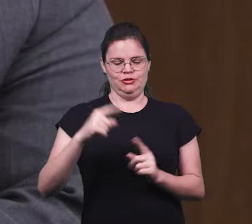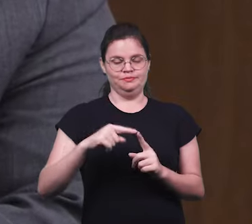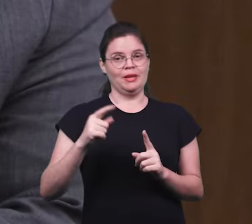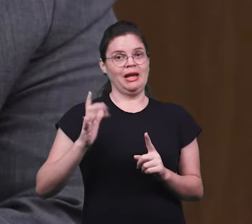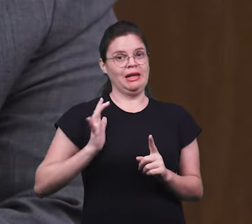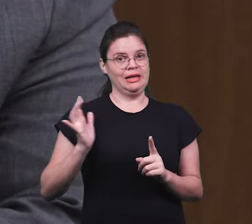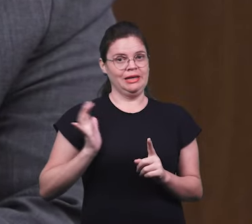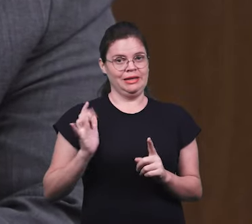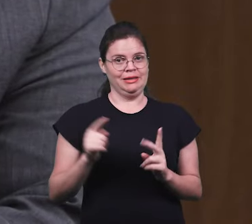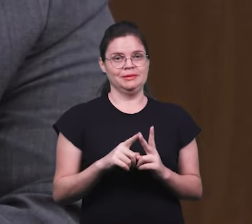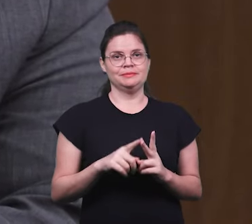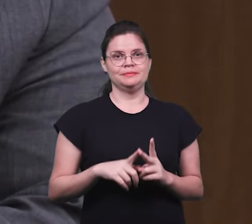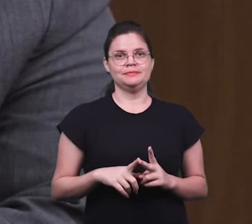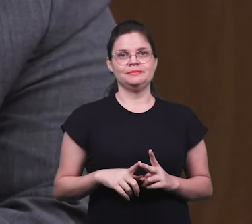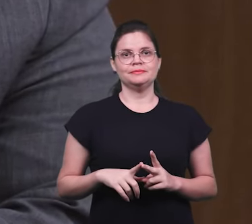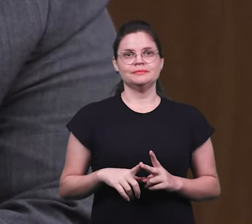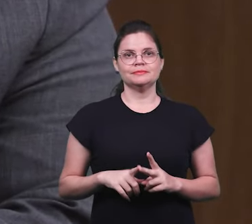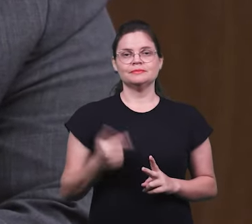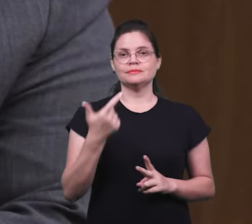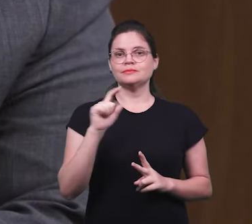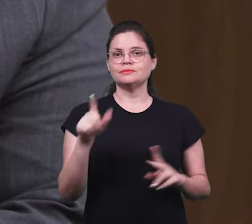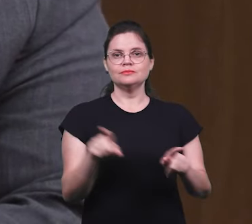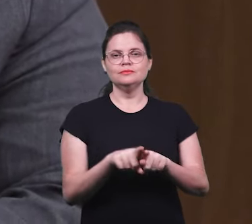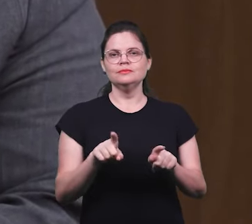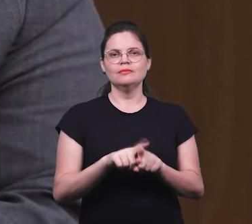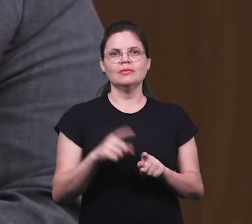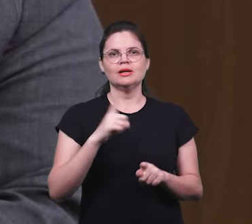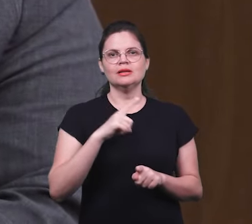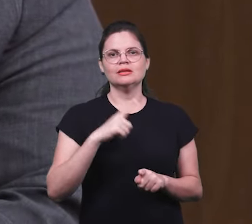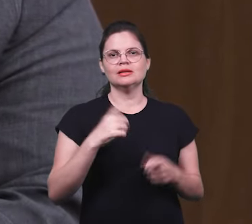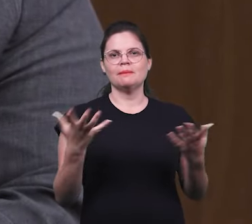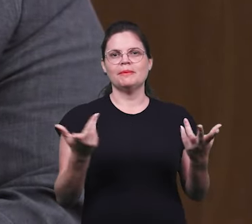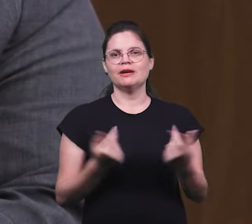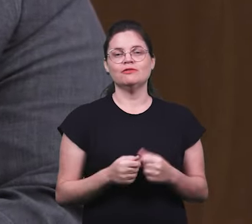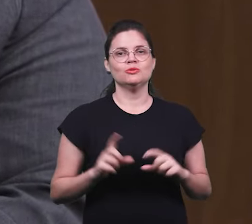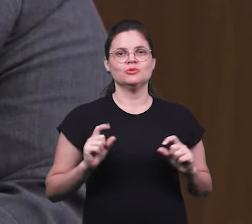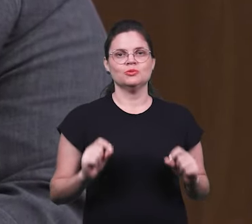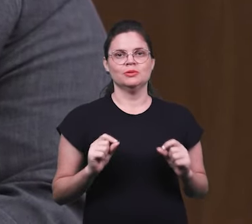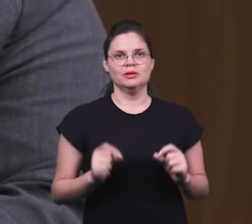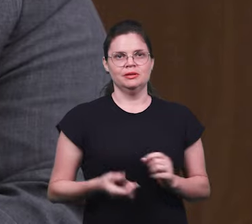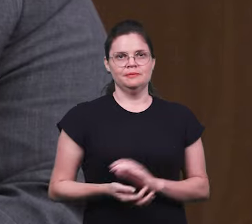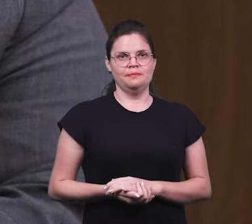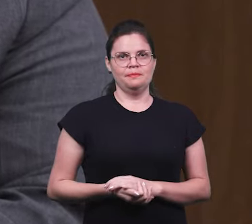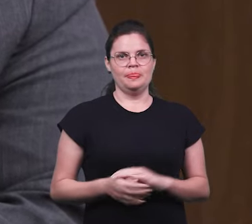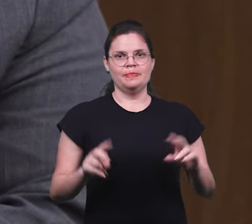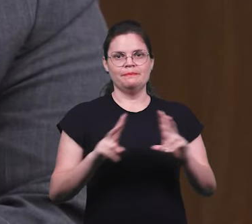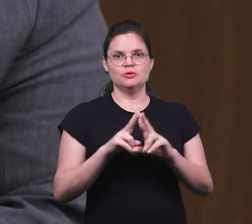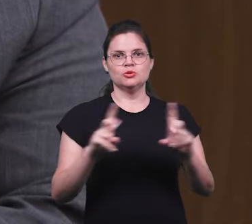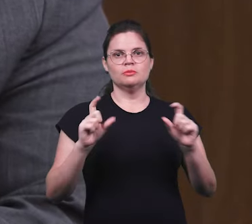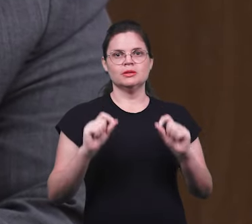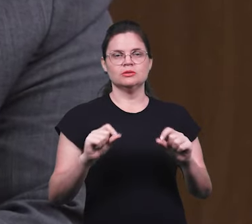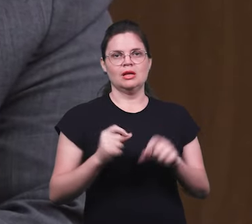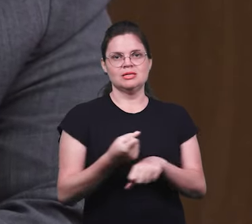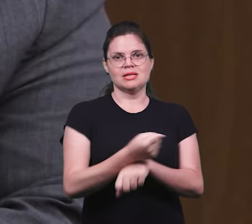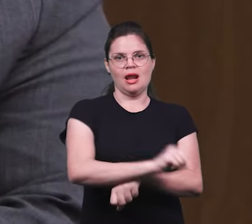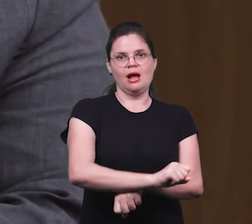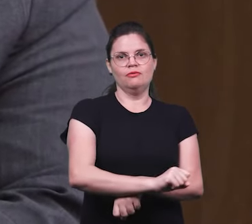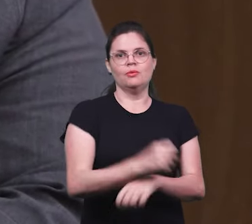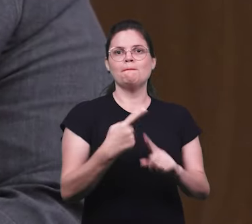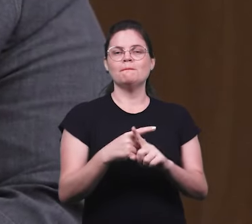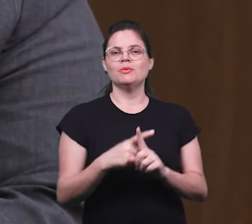E o outro evento maravilhoso que vai ser descrito vai ser uma operação relacionada à vida de uma escrava, porque eles estavam andando